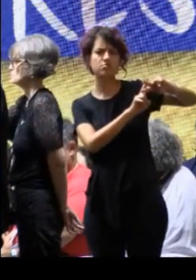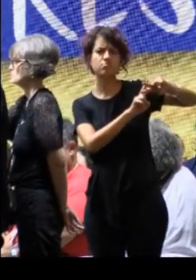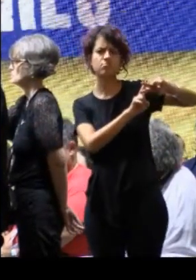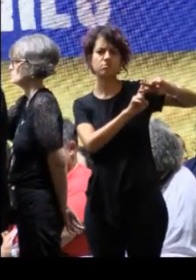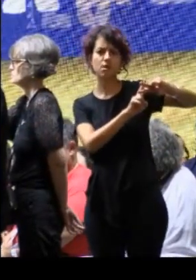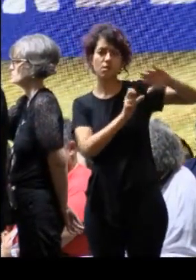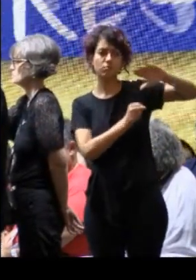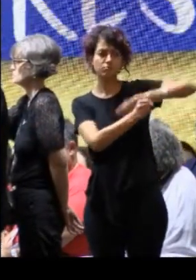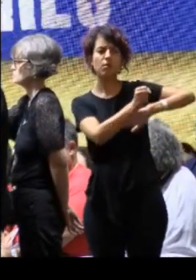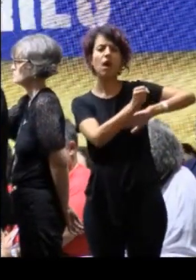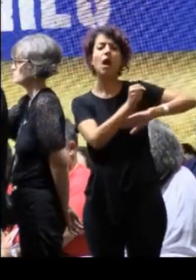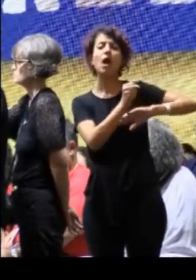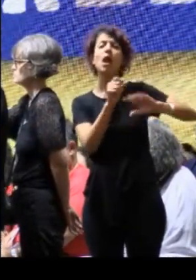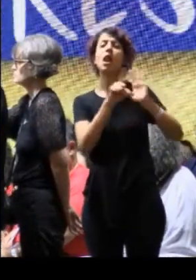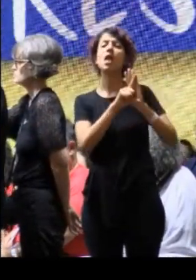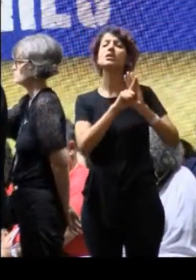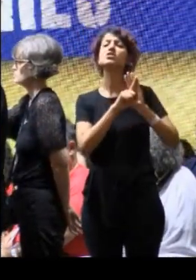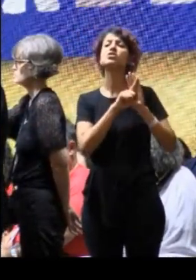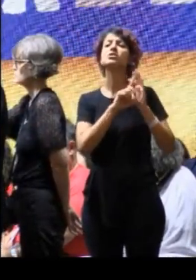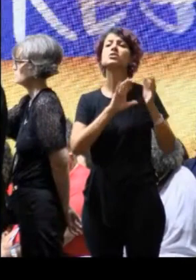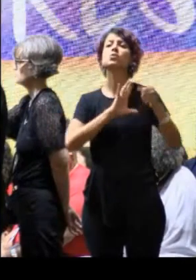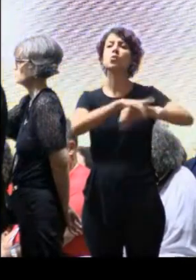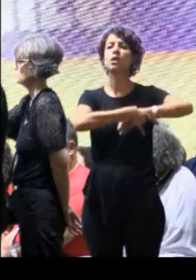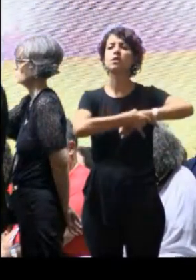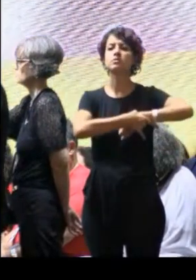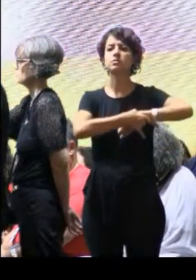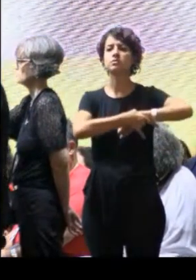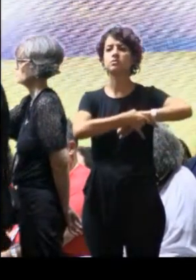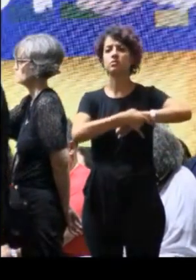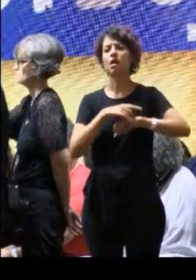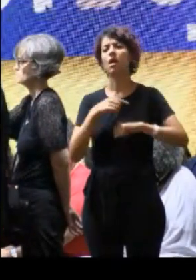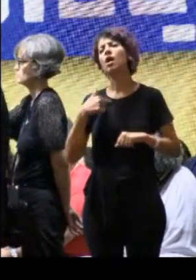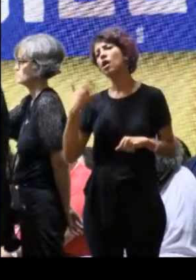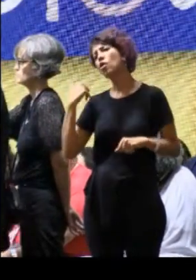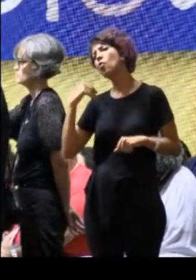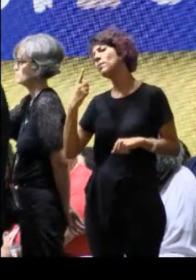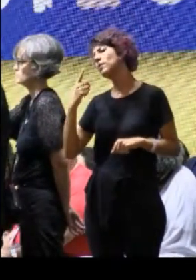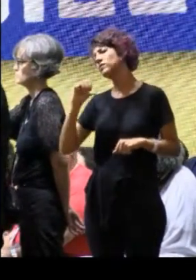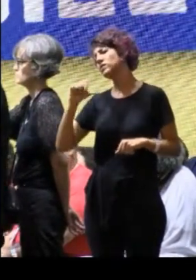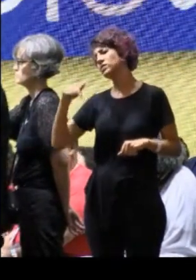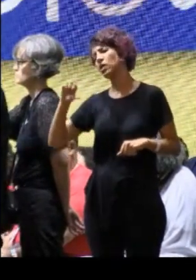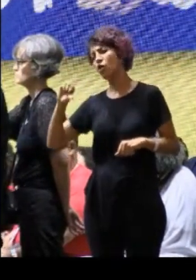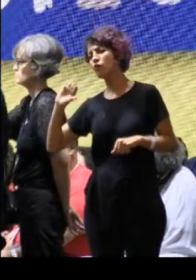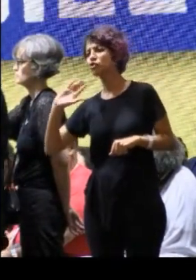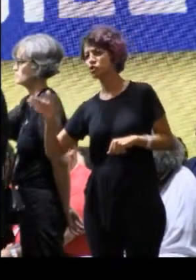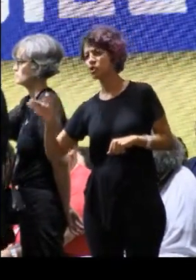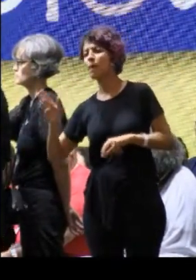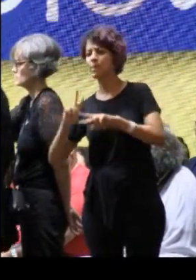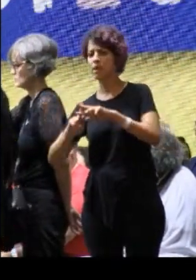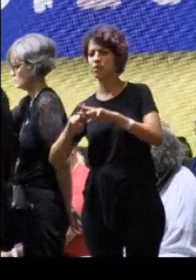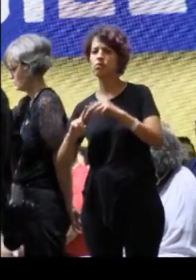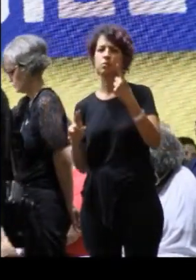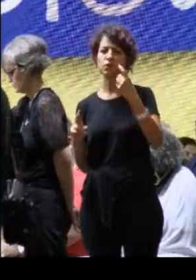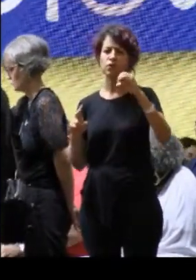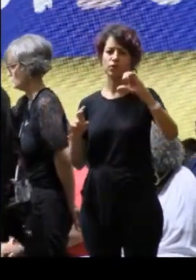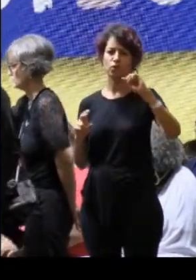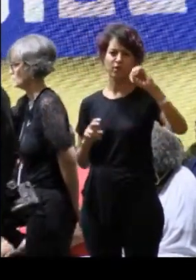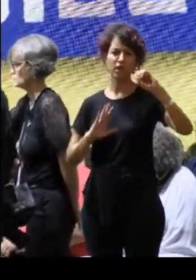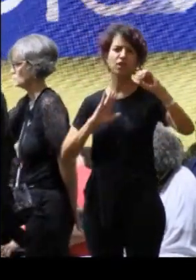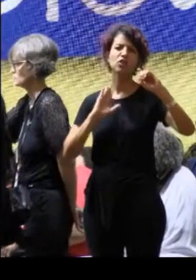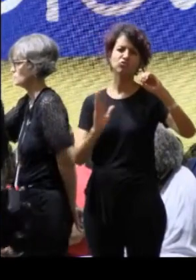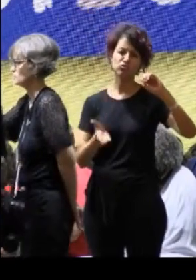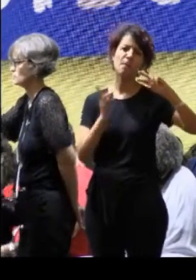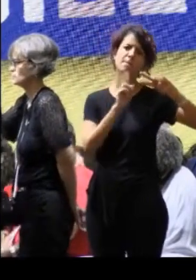Nacional. Não foi a primeira vez que eu fui preso, eu já tinha sido preso em 79, em 80. Desde que